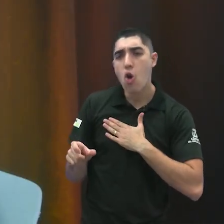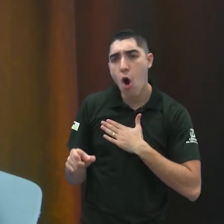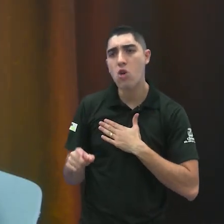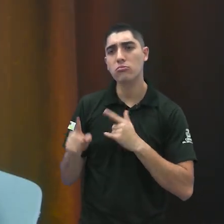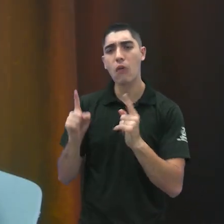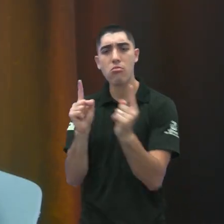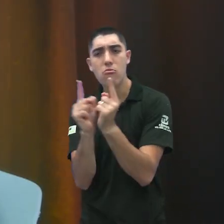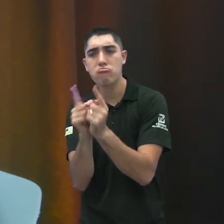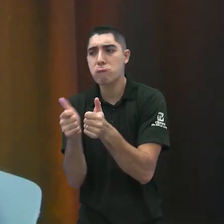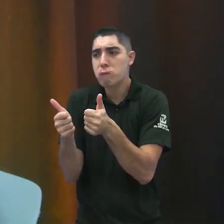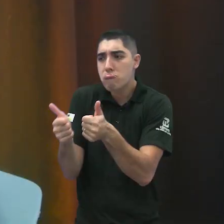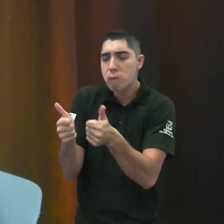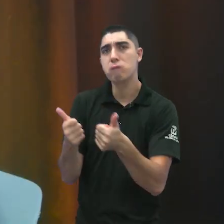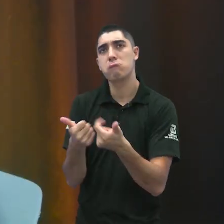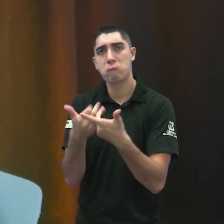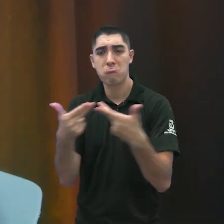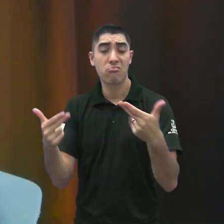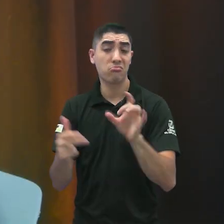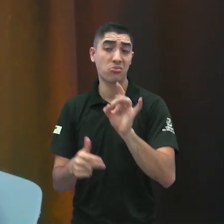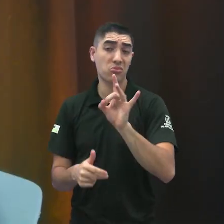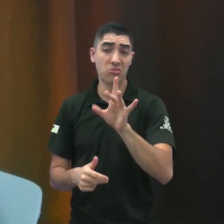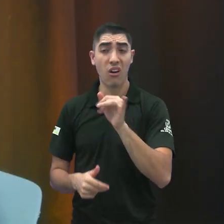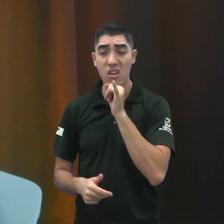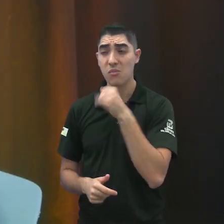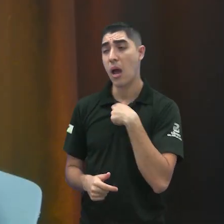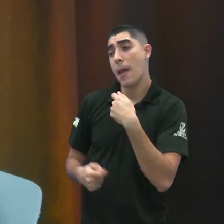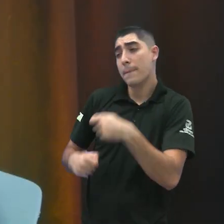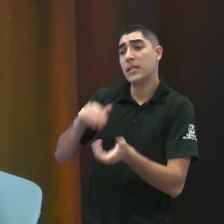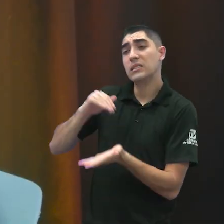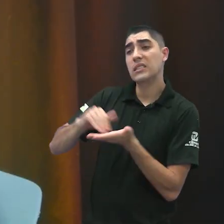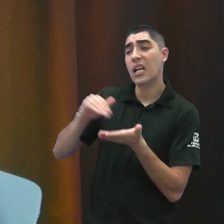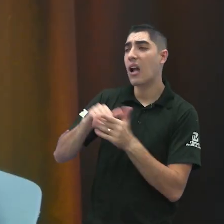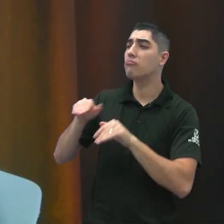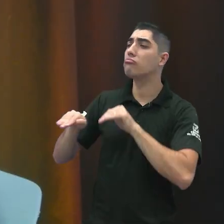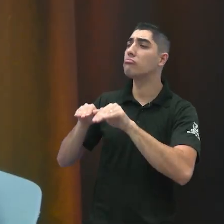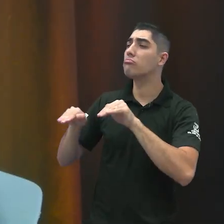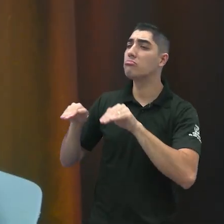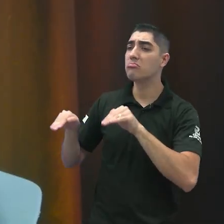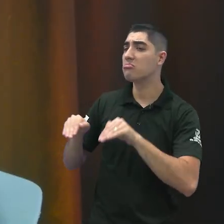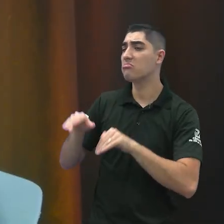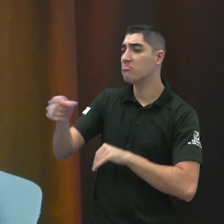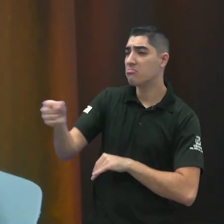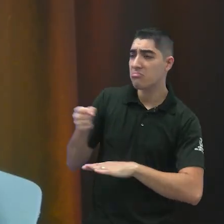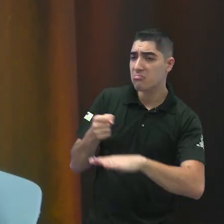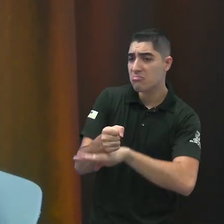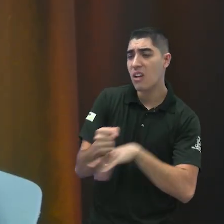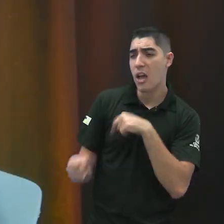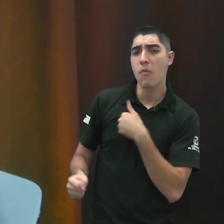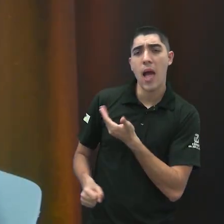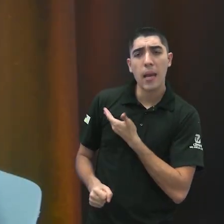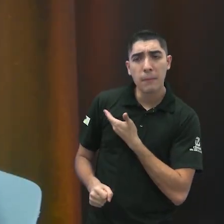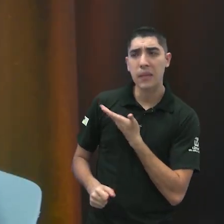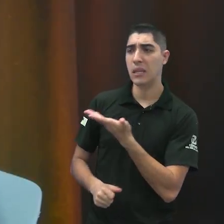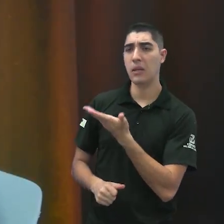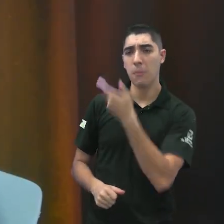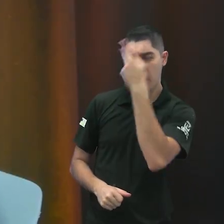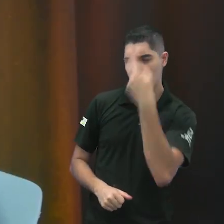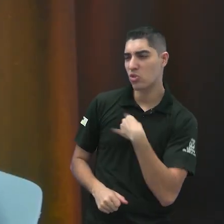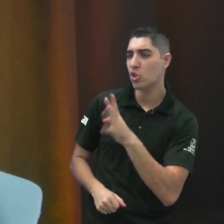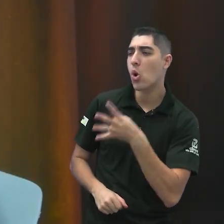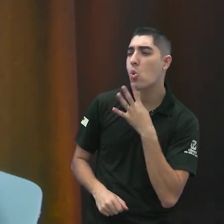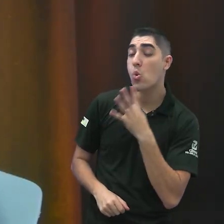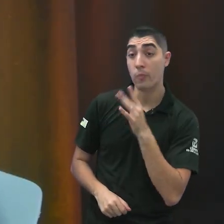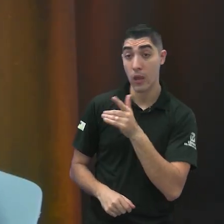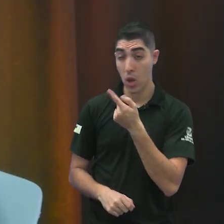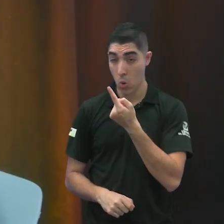quem atende aquilo que eu busco, né? Então a gente simplesmente colocava que a gente estava dentro de uma secretária e ia chamando, né? Ou pegava alguém que era conhecido,